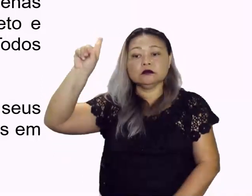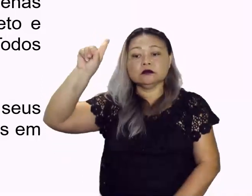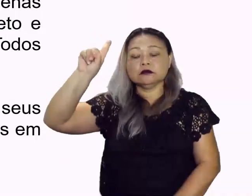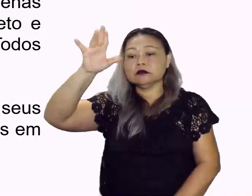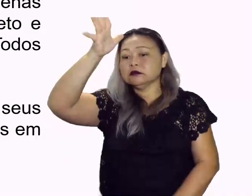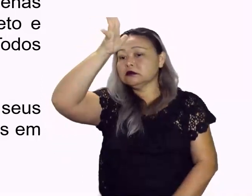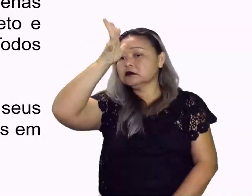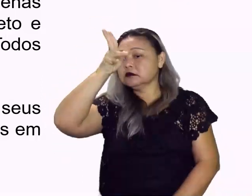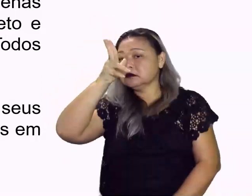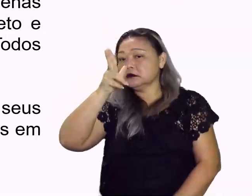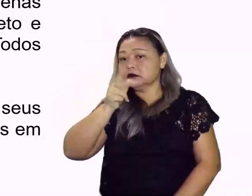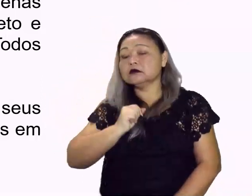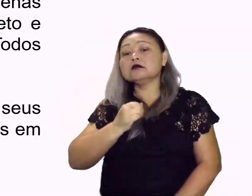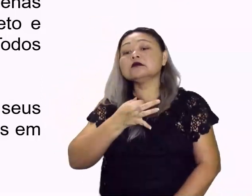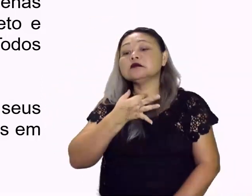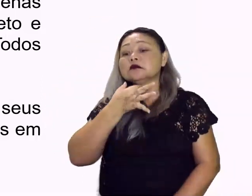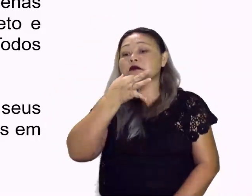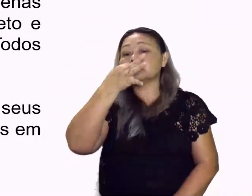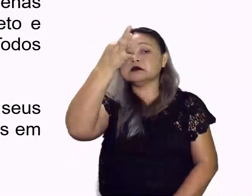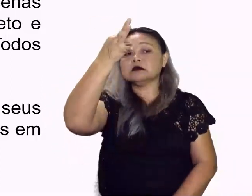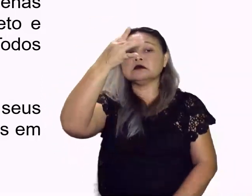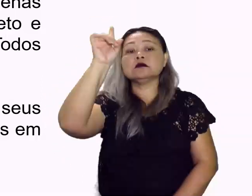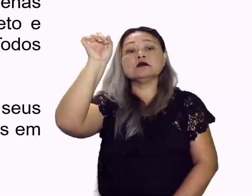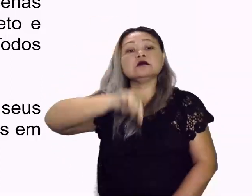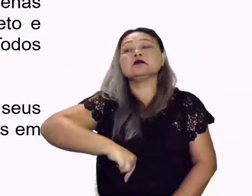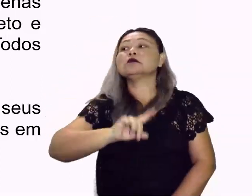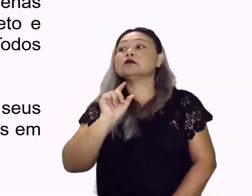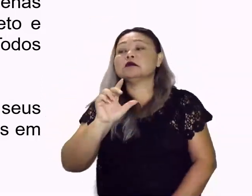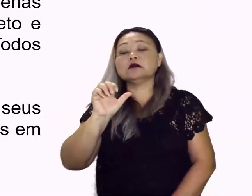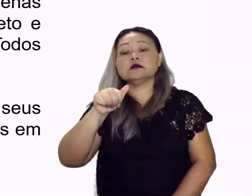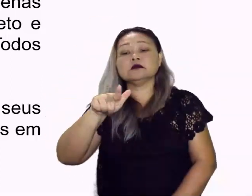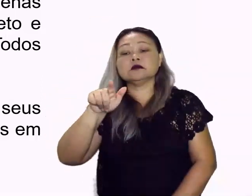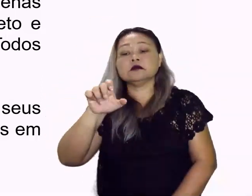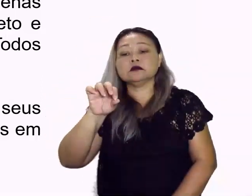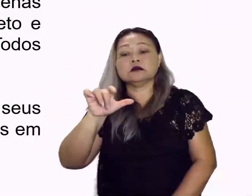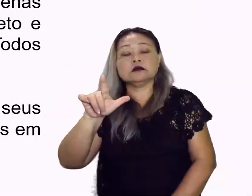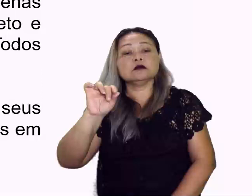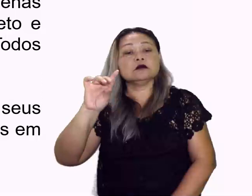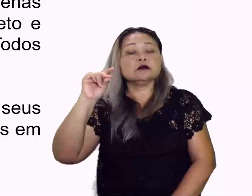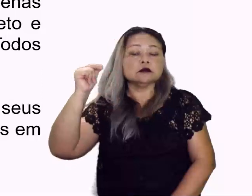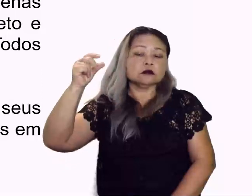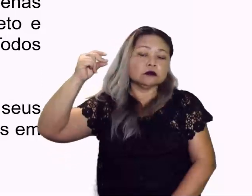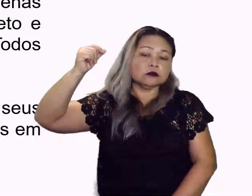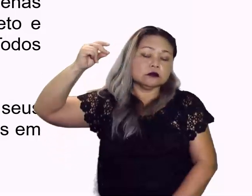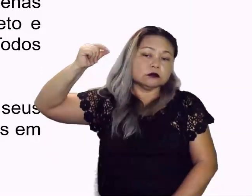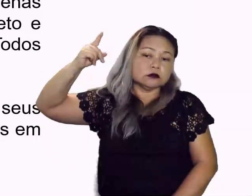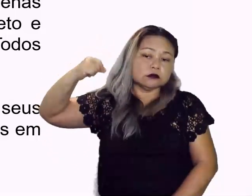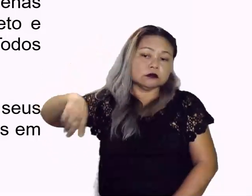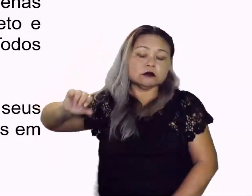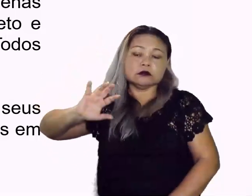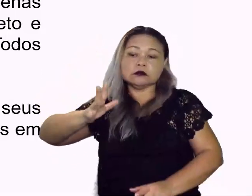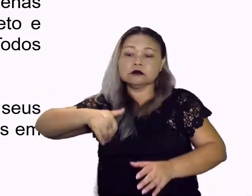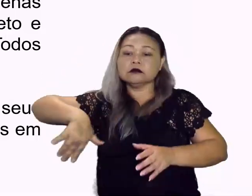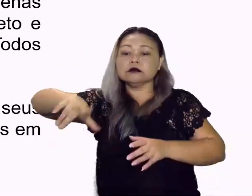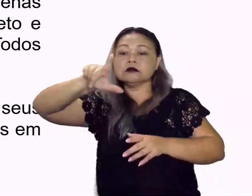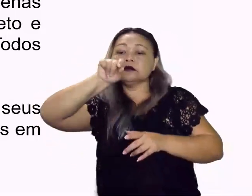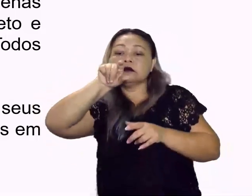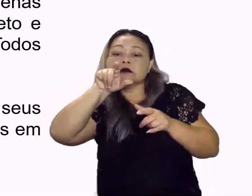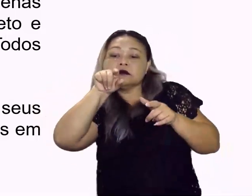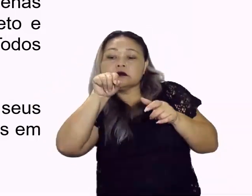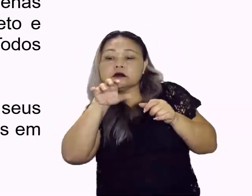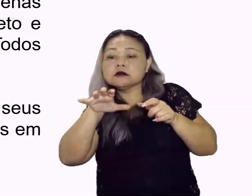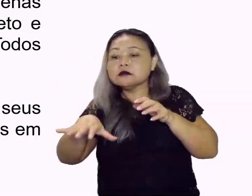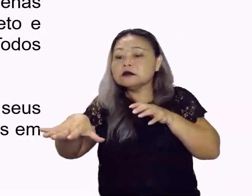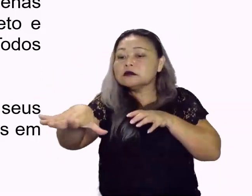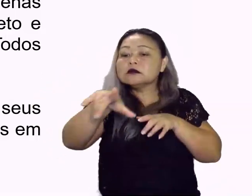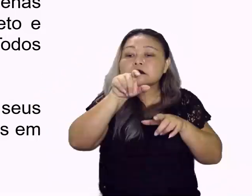essa daqui. Diz a lenda que conta-se que há muito tempo as aves viviam todas juntas, no